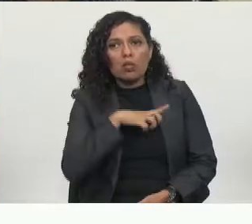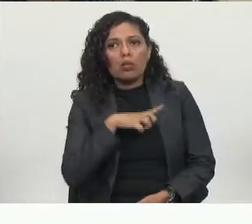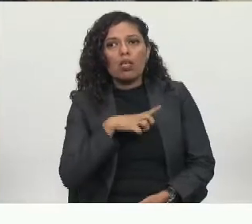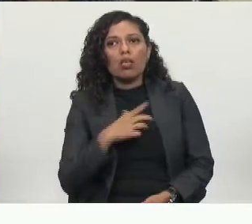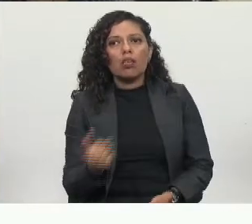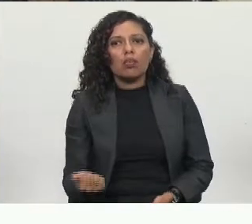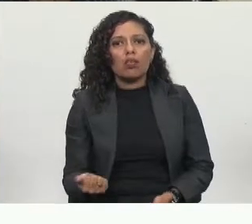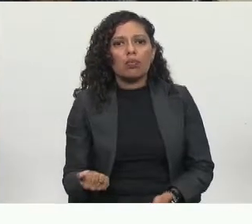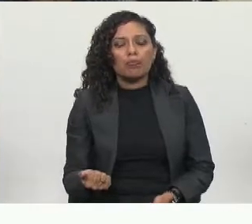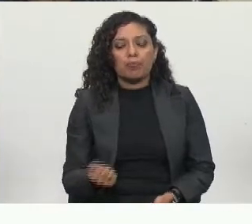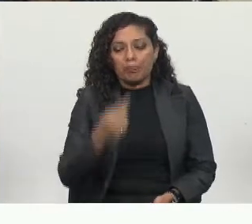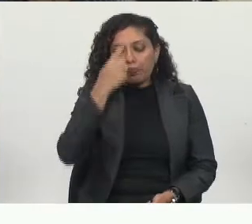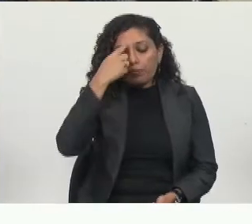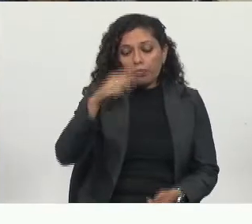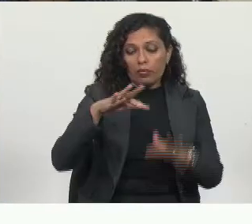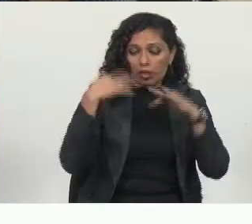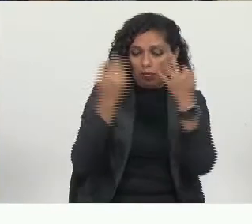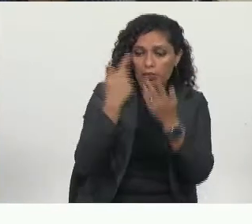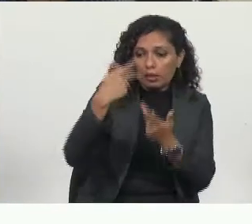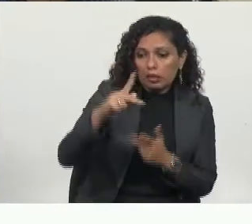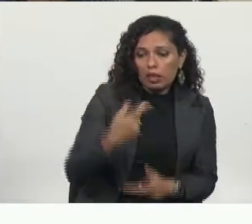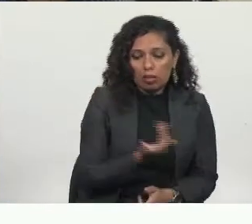seus parentes, dos seus amigos, pô.